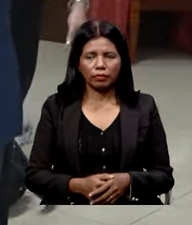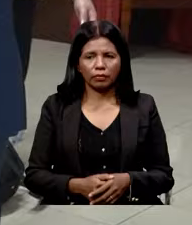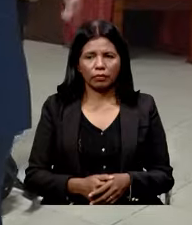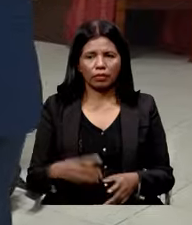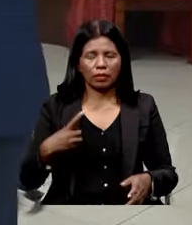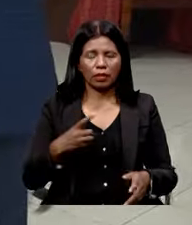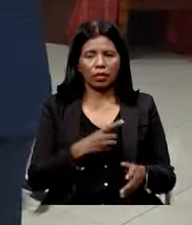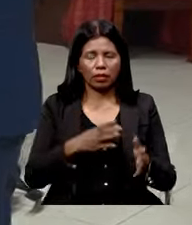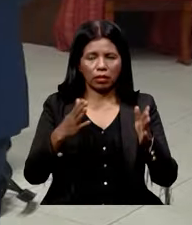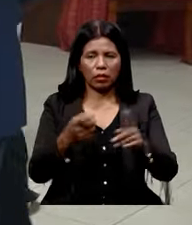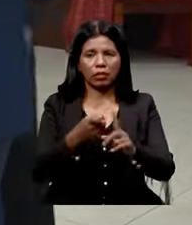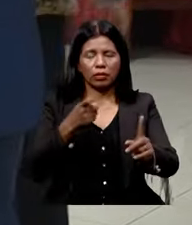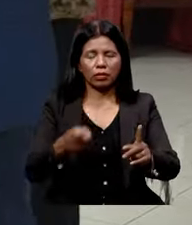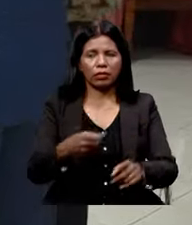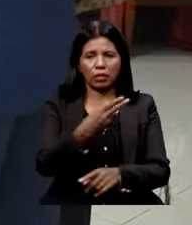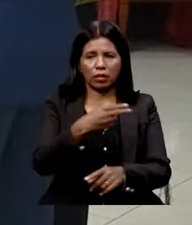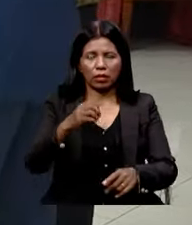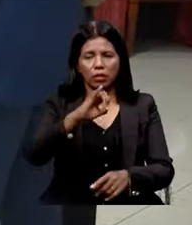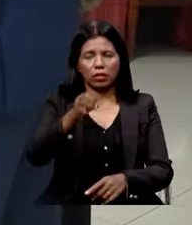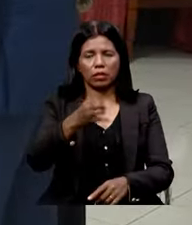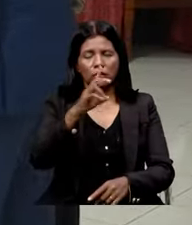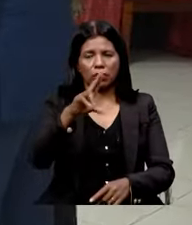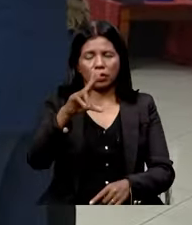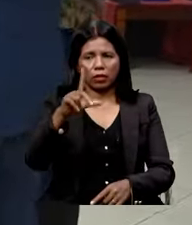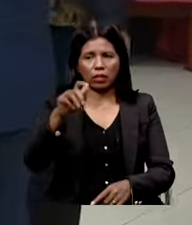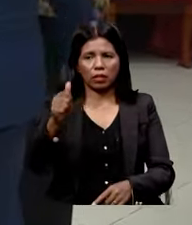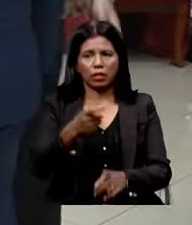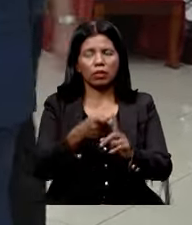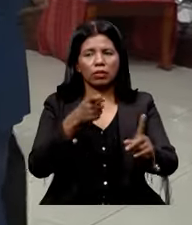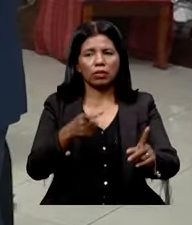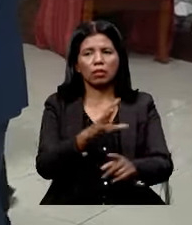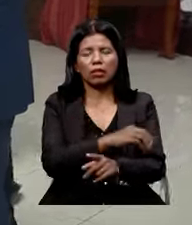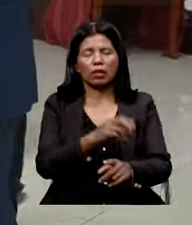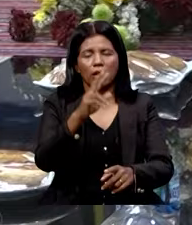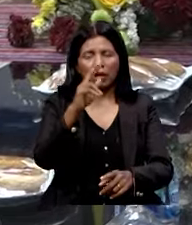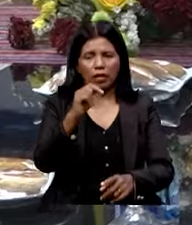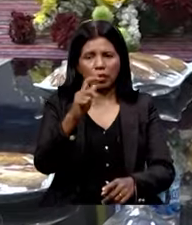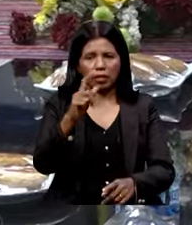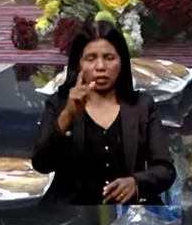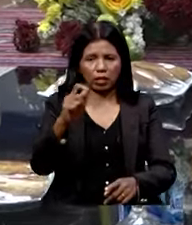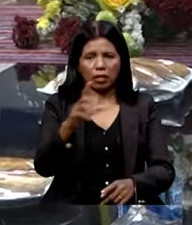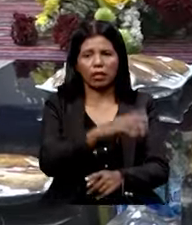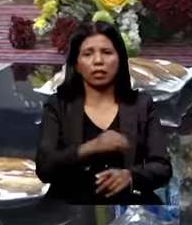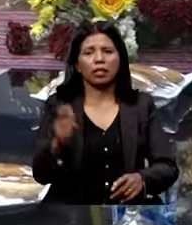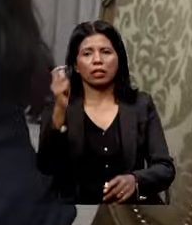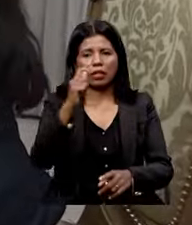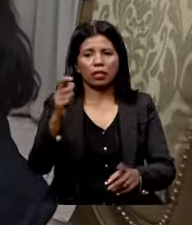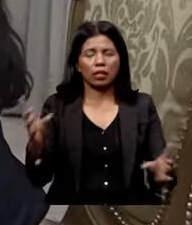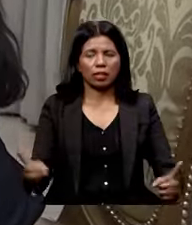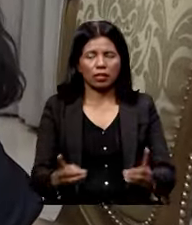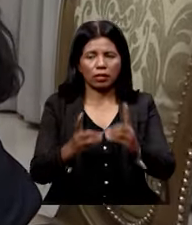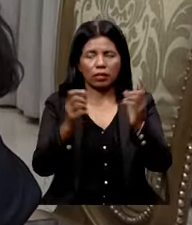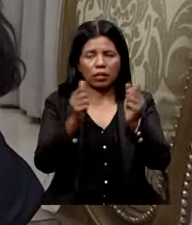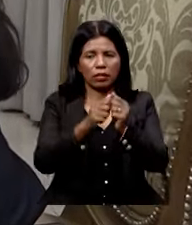Deputada Rusi República Indonésia, Zulia Laiskodat, esposa ex-governador NTT Victor Laiskodat, e a terça neha Soromalo